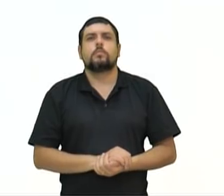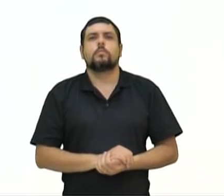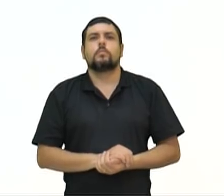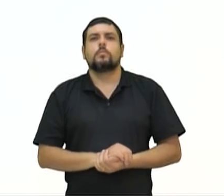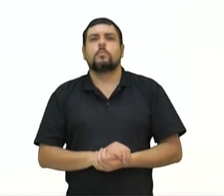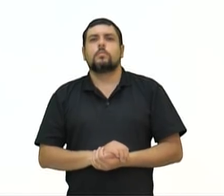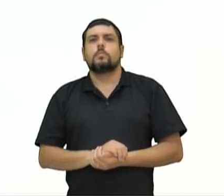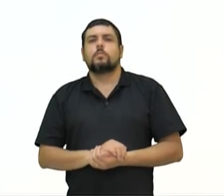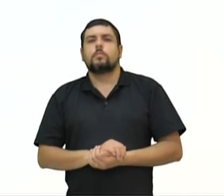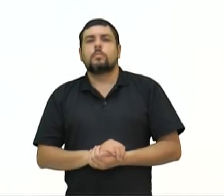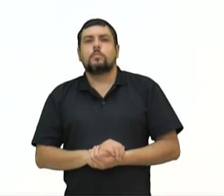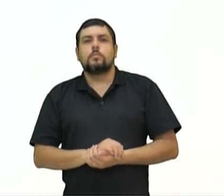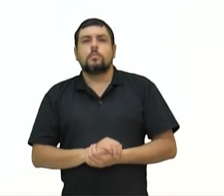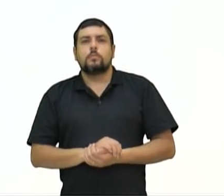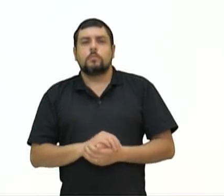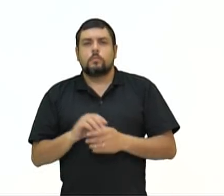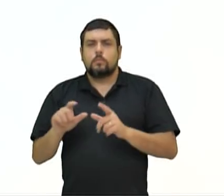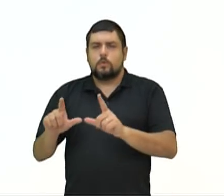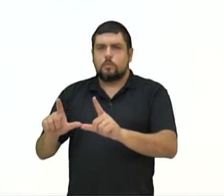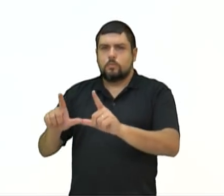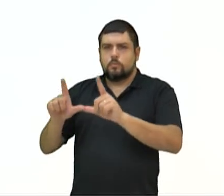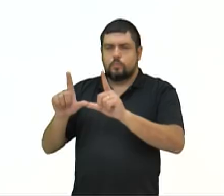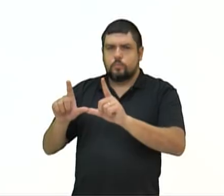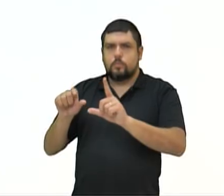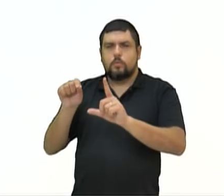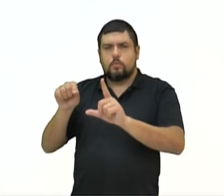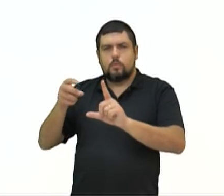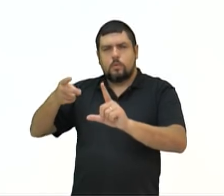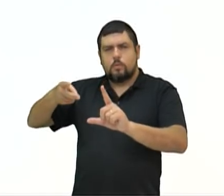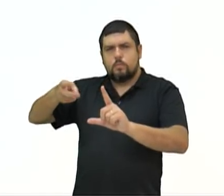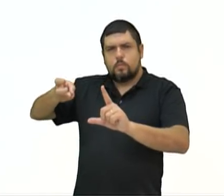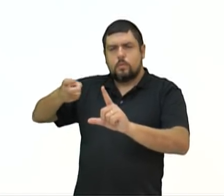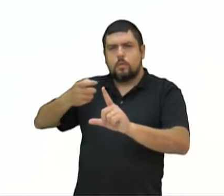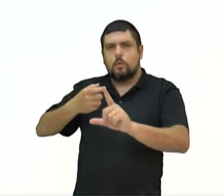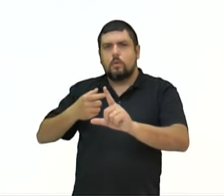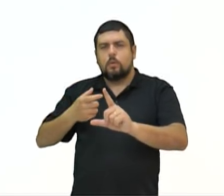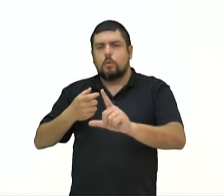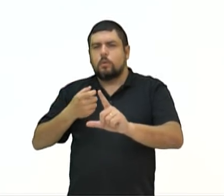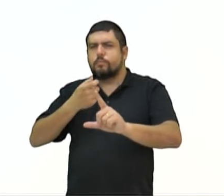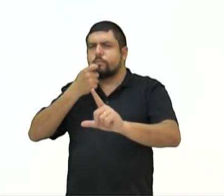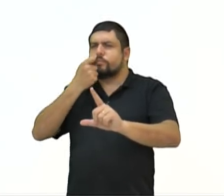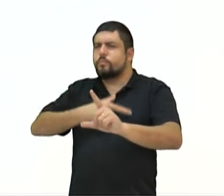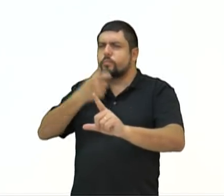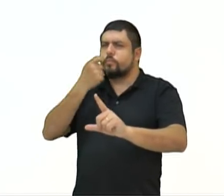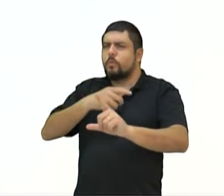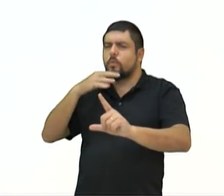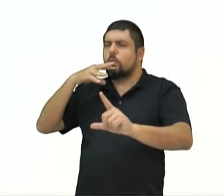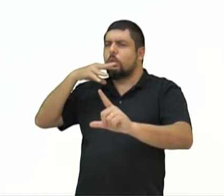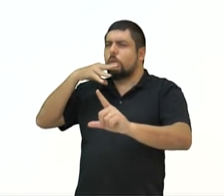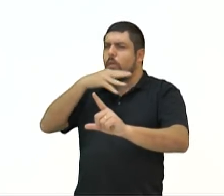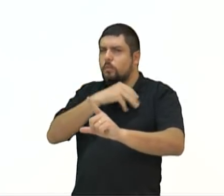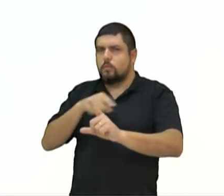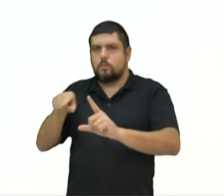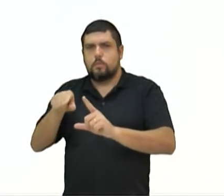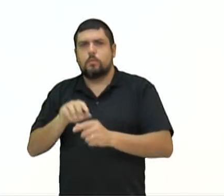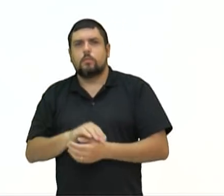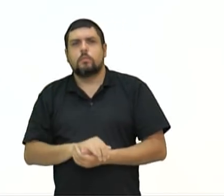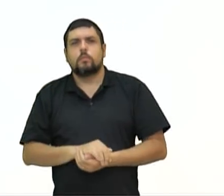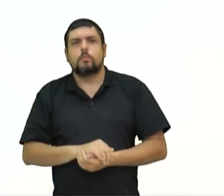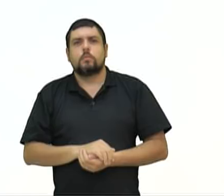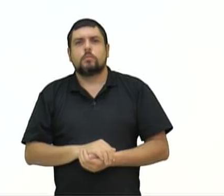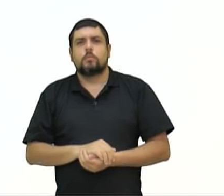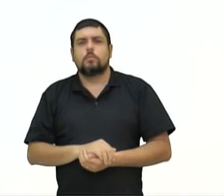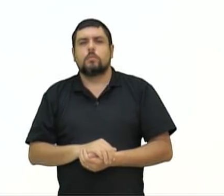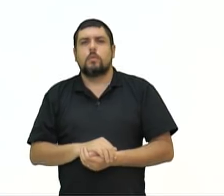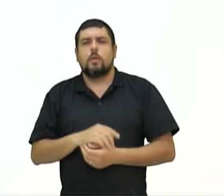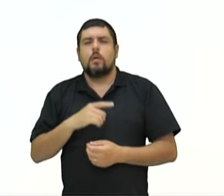Qual característica desta charge provoca ironia e humor? Então, na linguagem verbal, nós temos aqui nesta charge